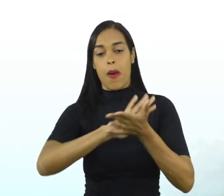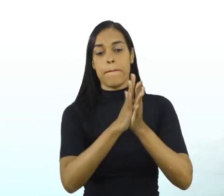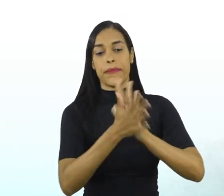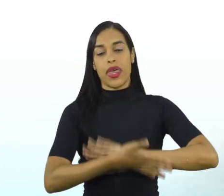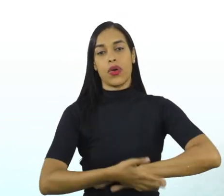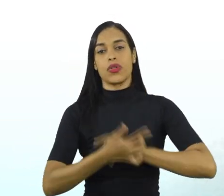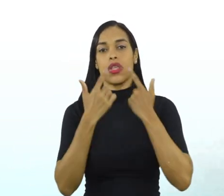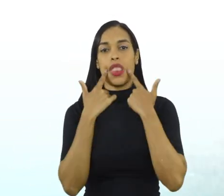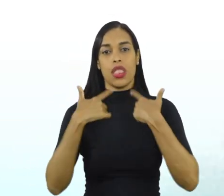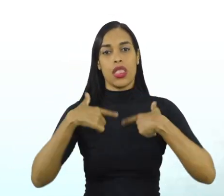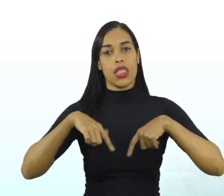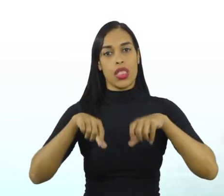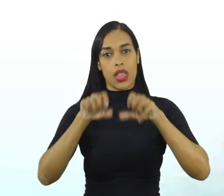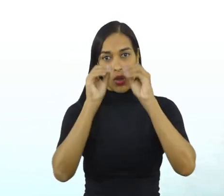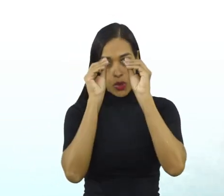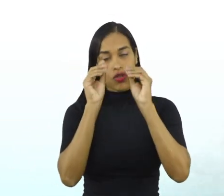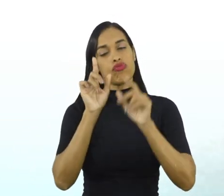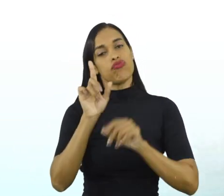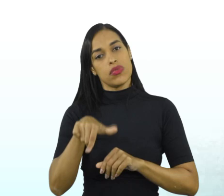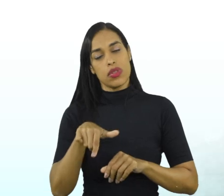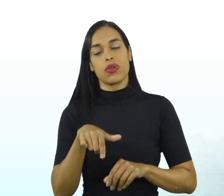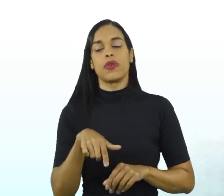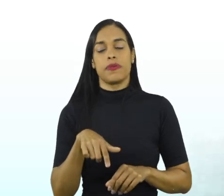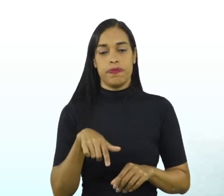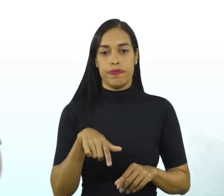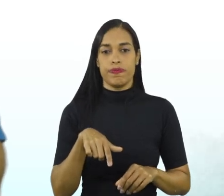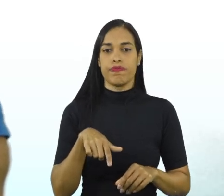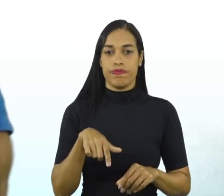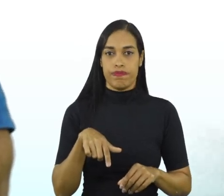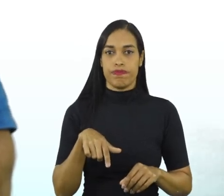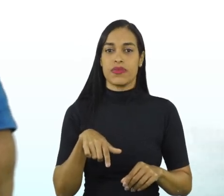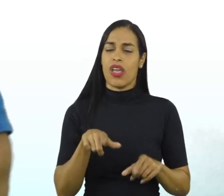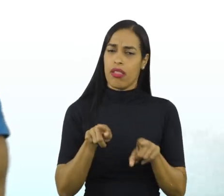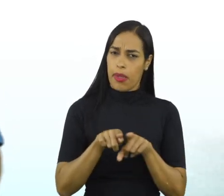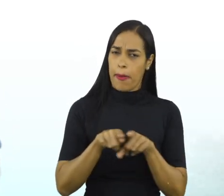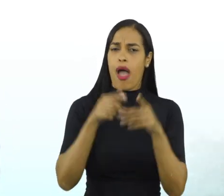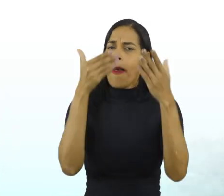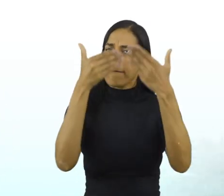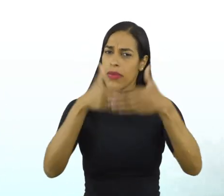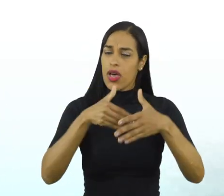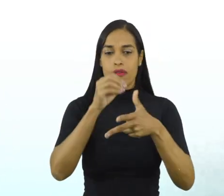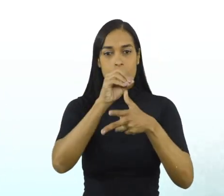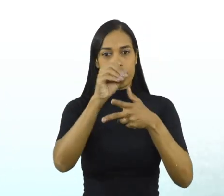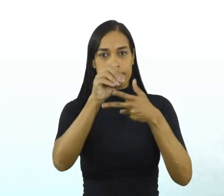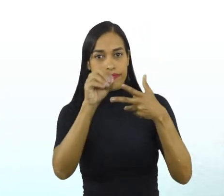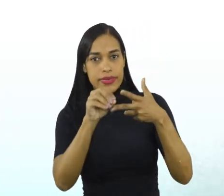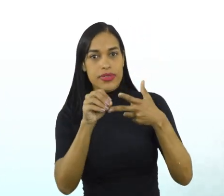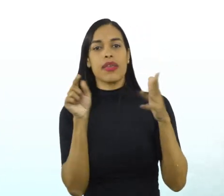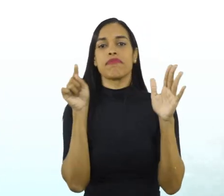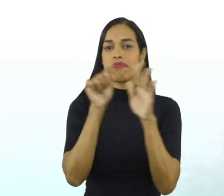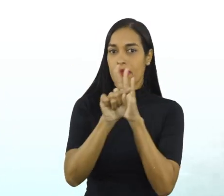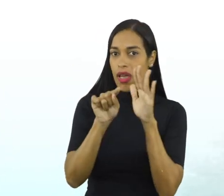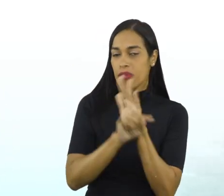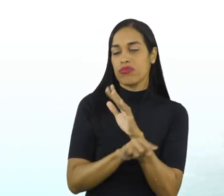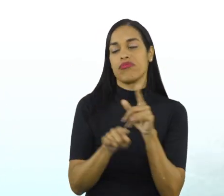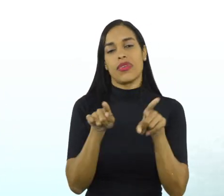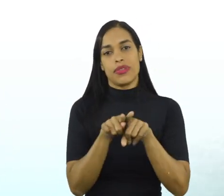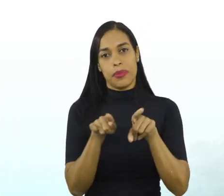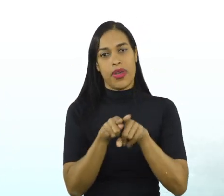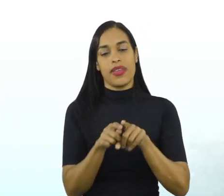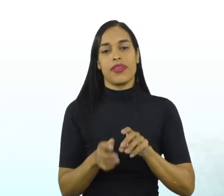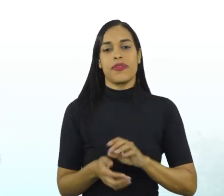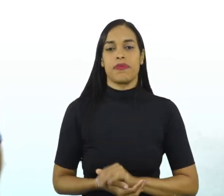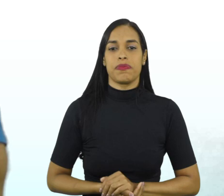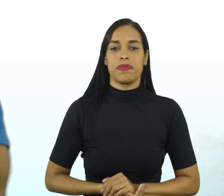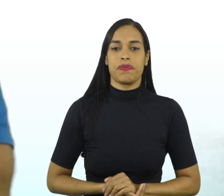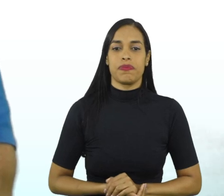o preconceito linguístico. E o preconceito linguístico também é muito abordado aí nas provas dos exames dos vestibulares.